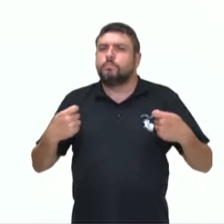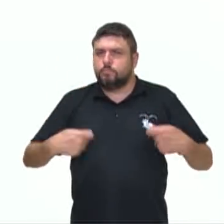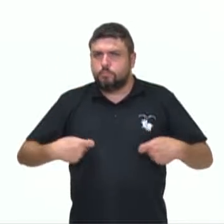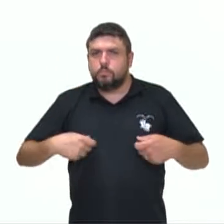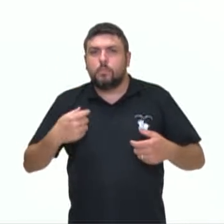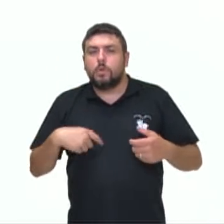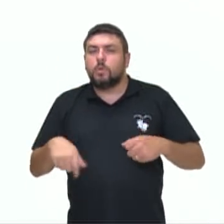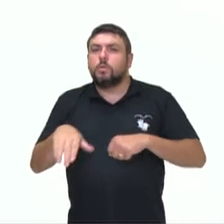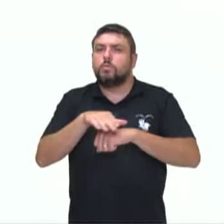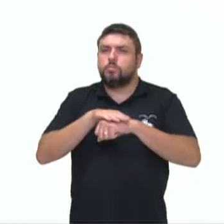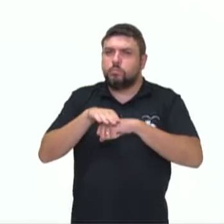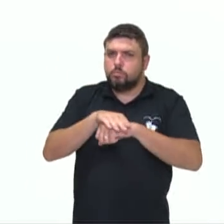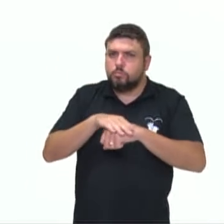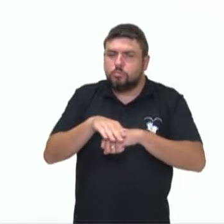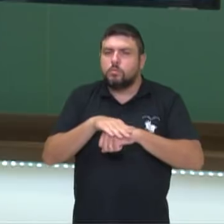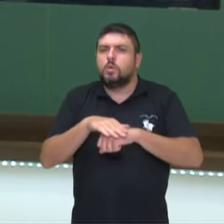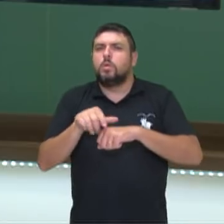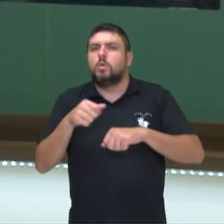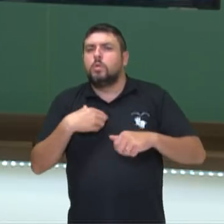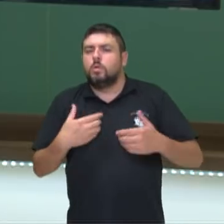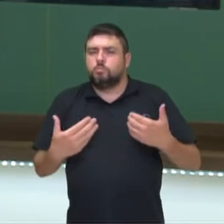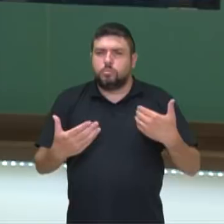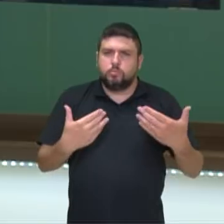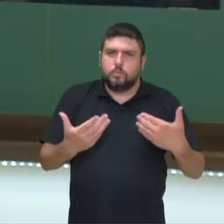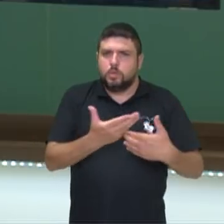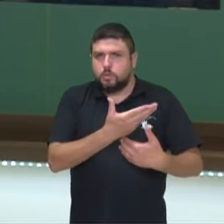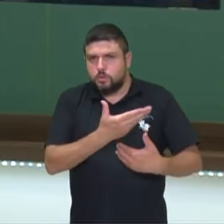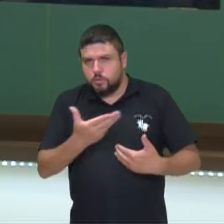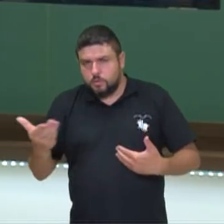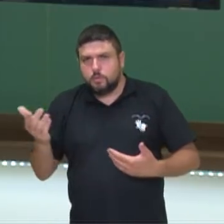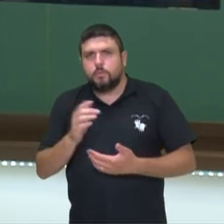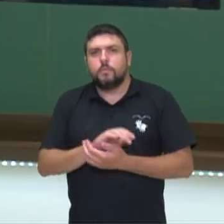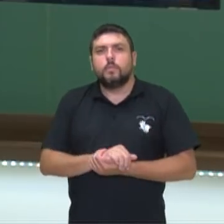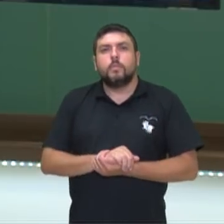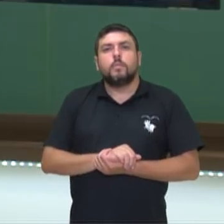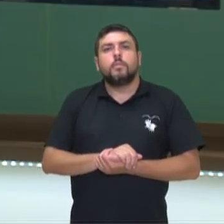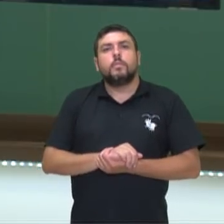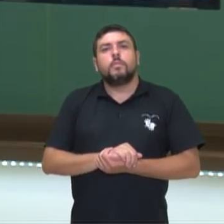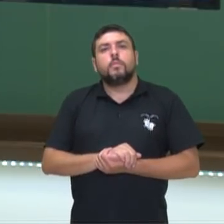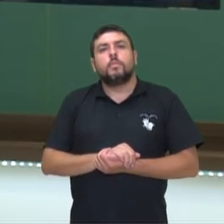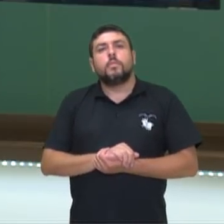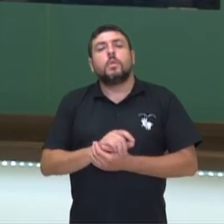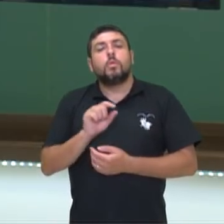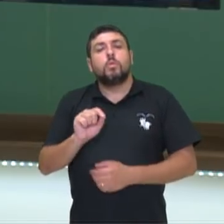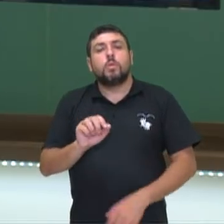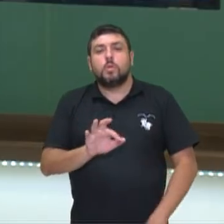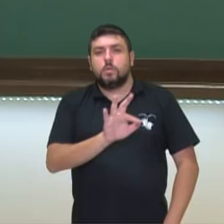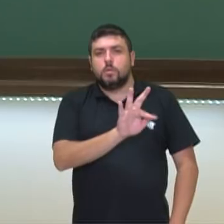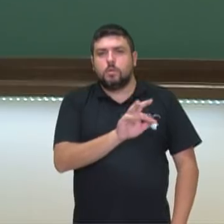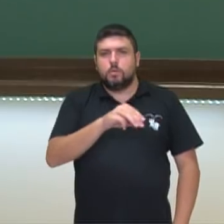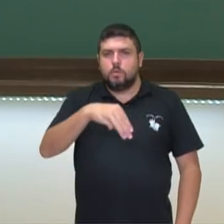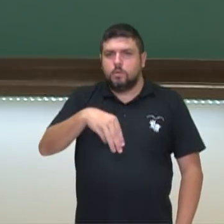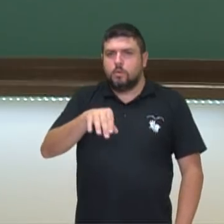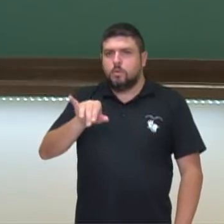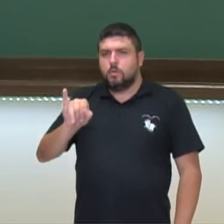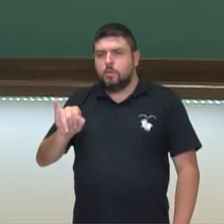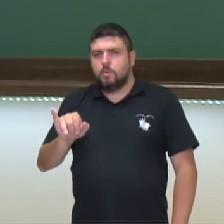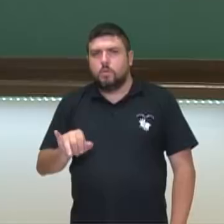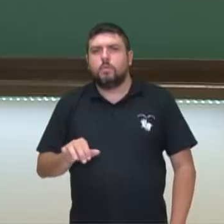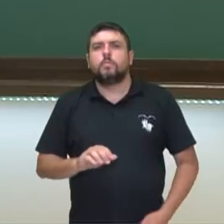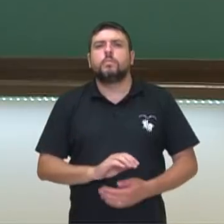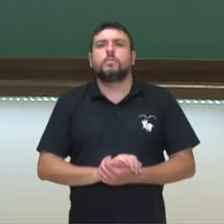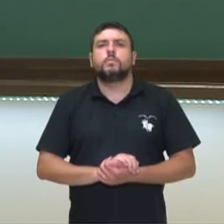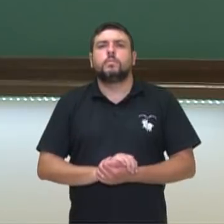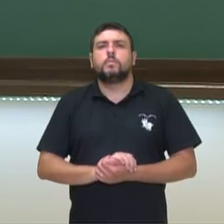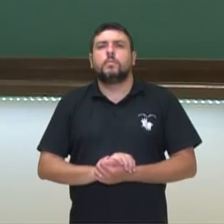ser conversada, ser dialogada e discutida aqui com vocês, caros estudantes, é sobre o FMI, Fundo Monetário